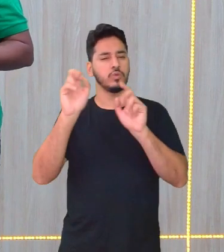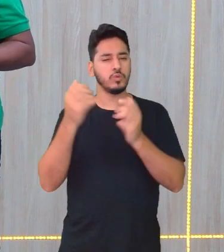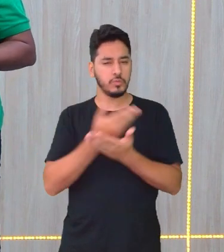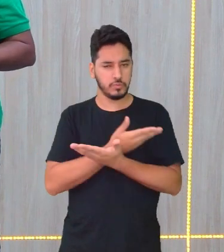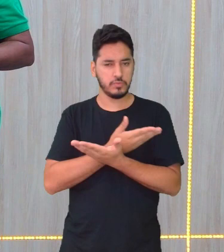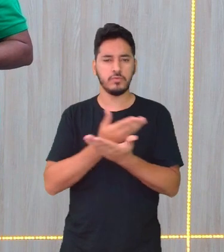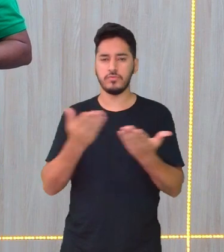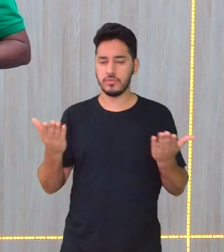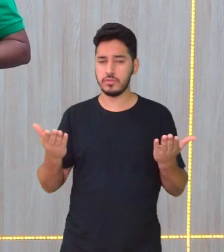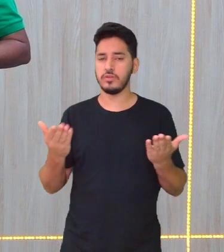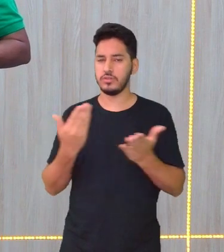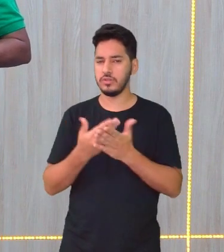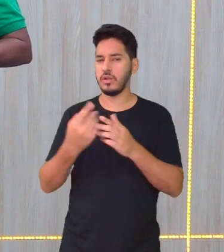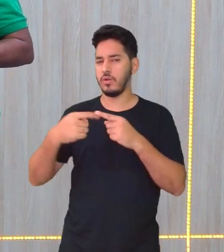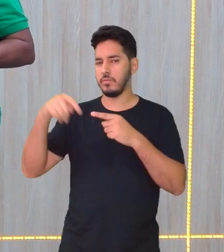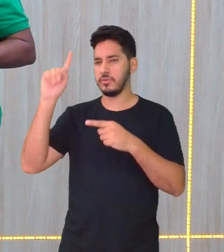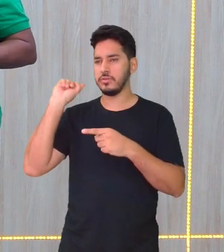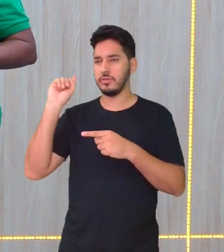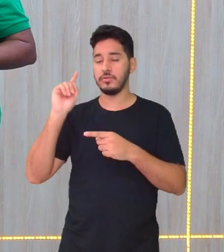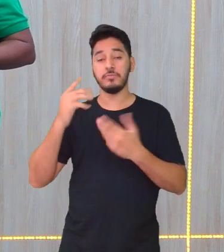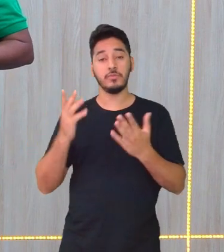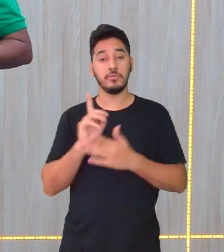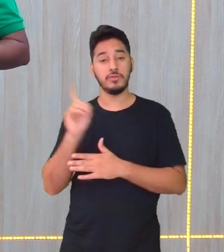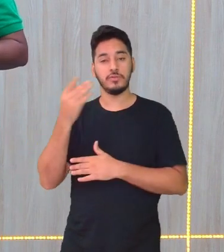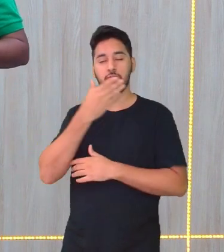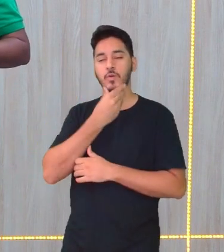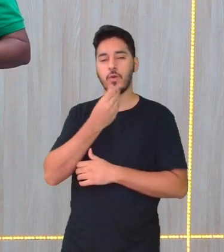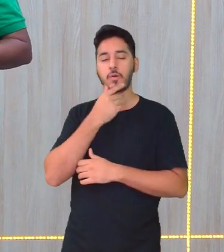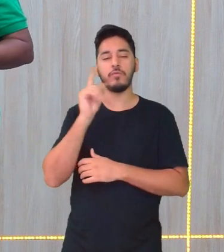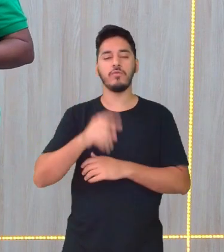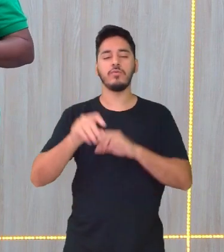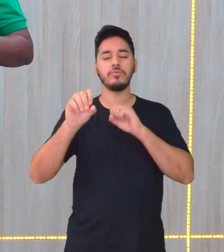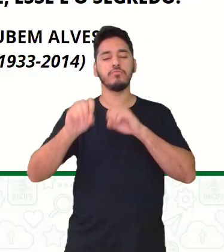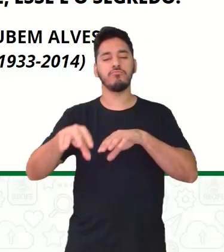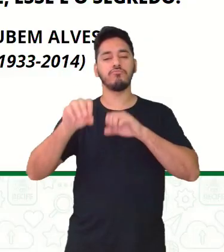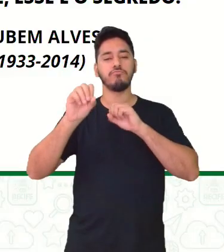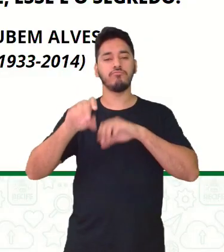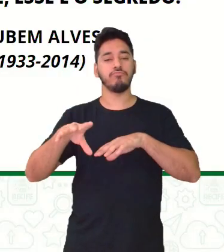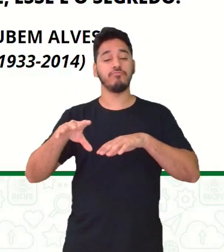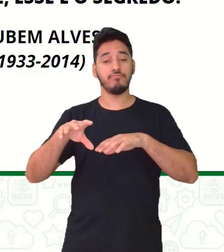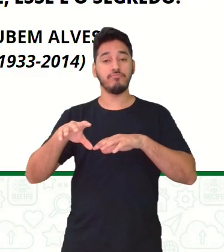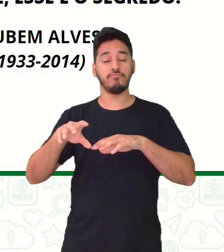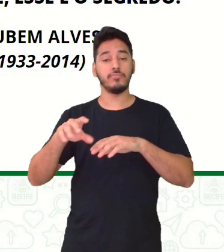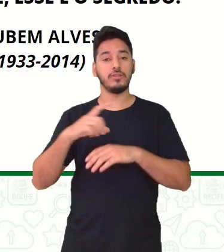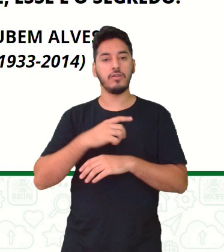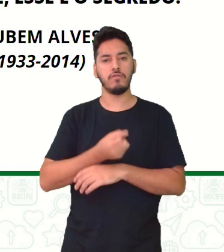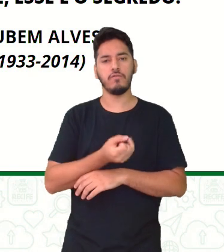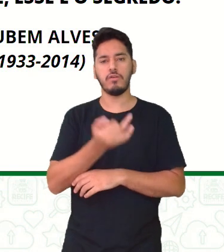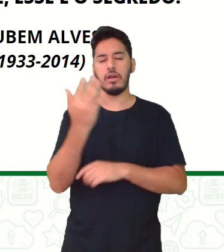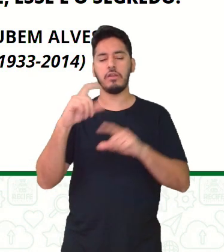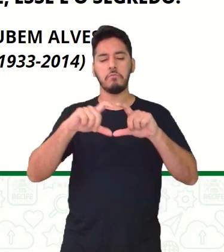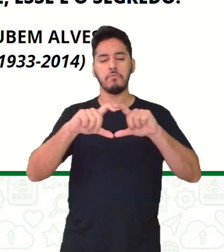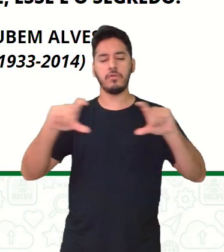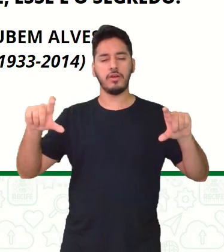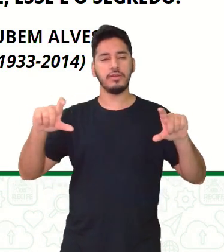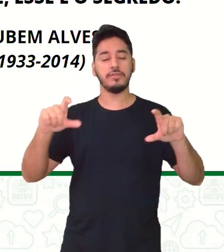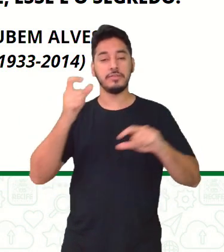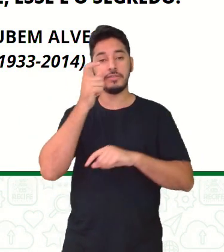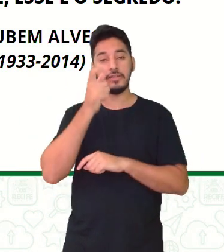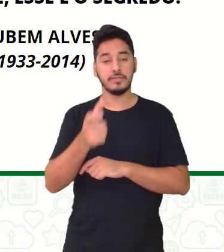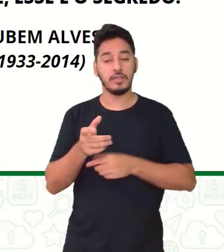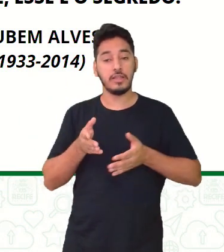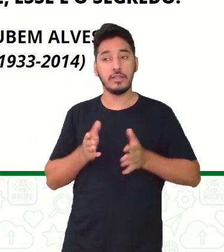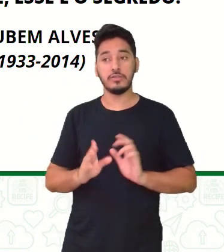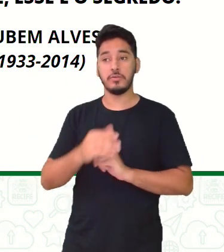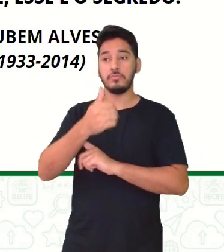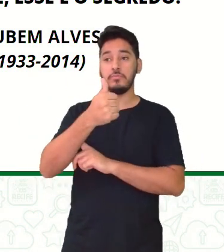aula passada, tá certo? Então, Rubem Alves foi um educador, né? E ele trouxe muitas frases interessantes. Ele nasceu no ano